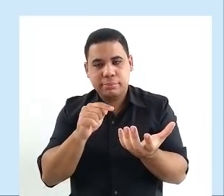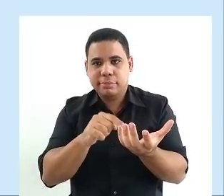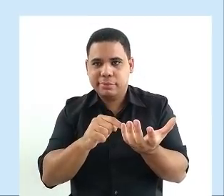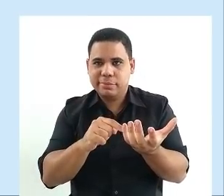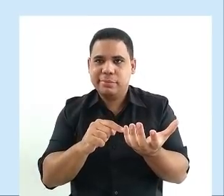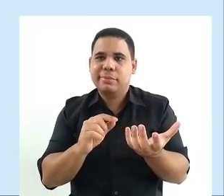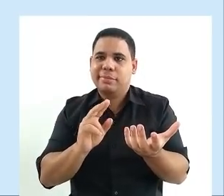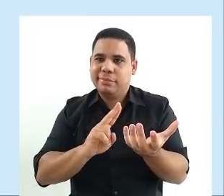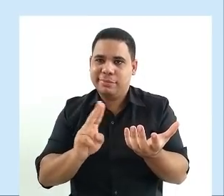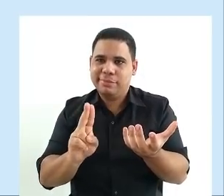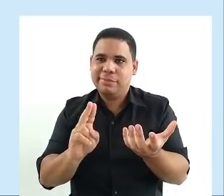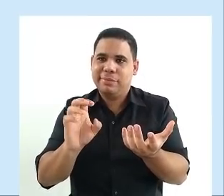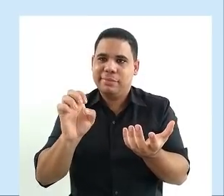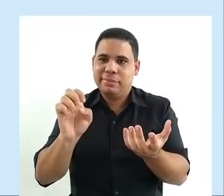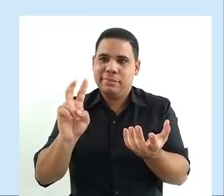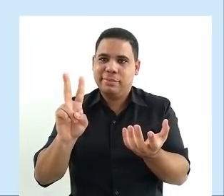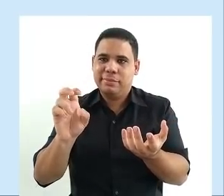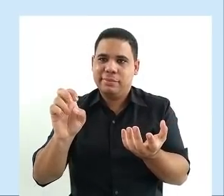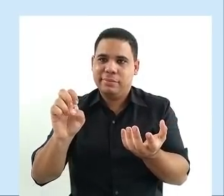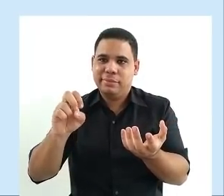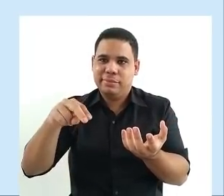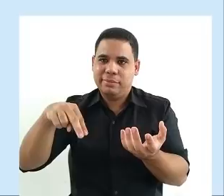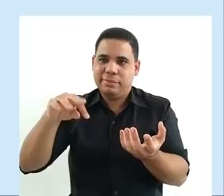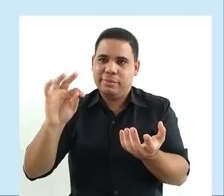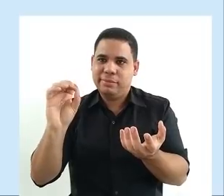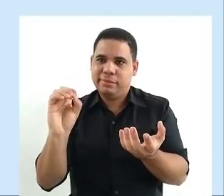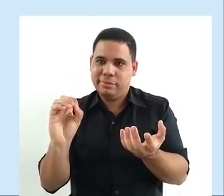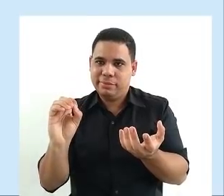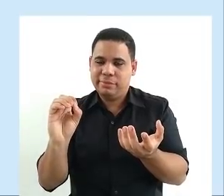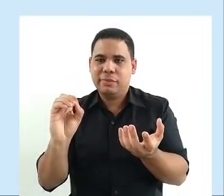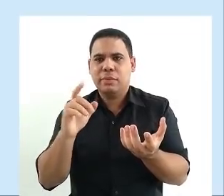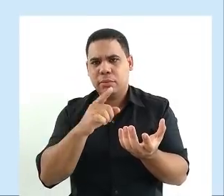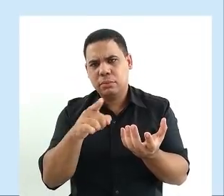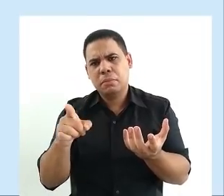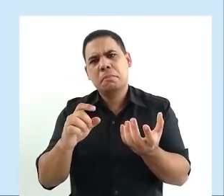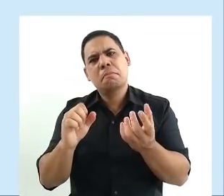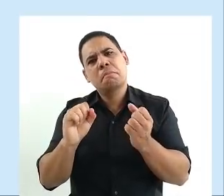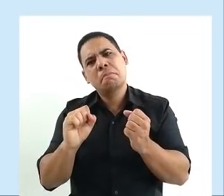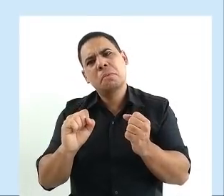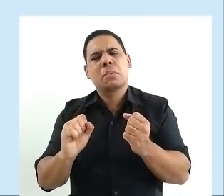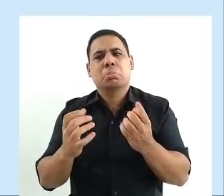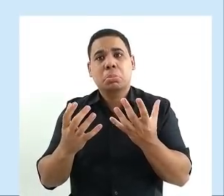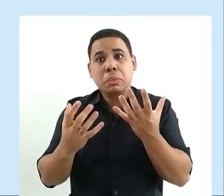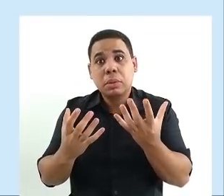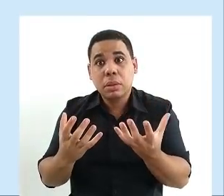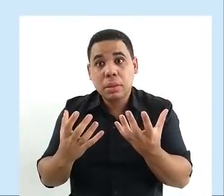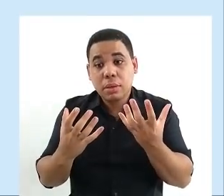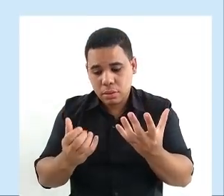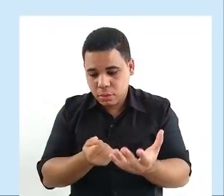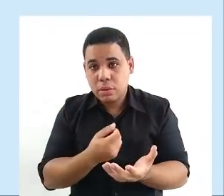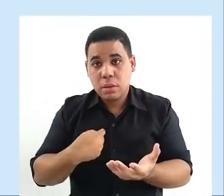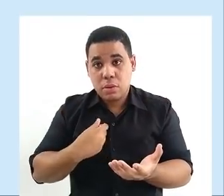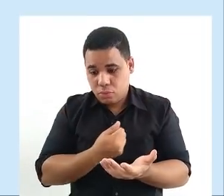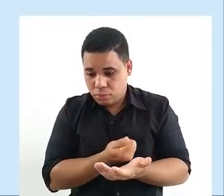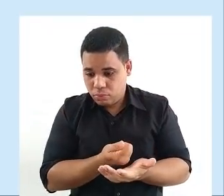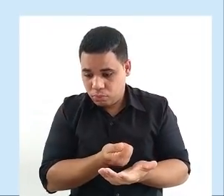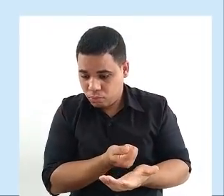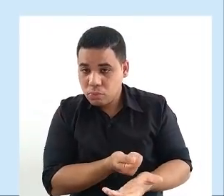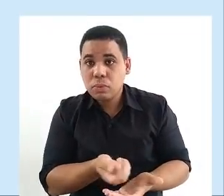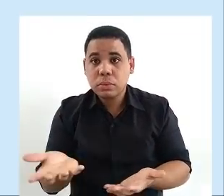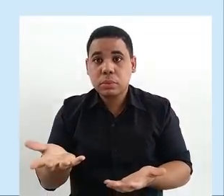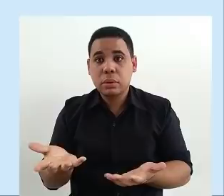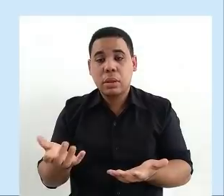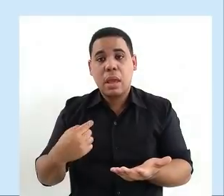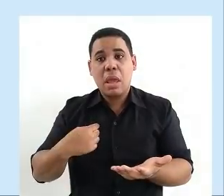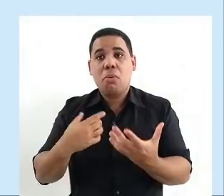E o meu colega que estiver jogando comigo, para ele só saiam números ímpares. Então, esse evento que eu quero que ocorra para